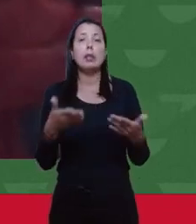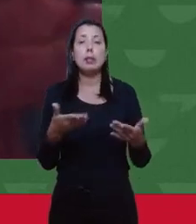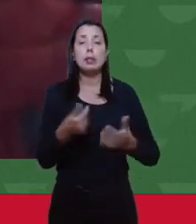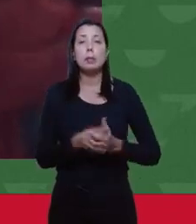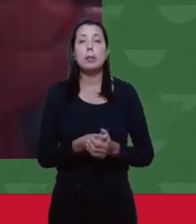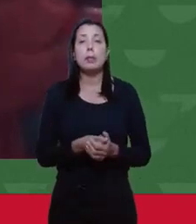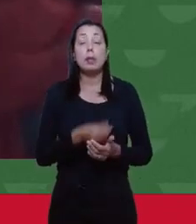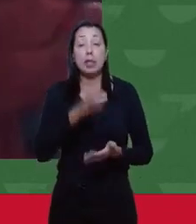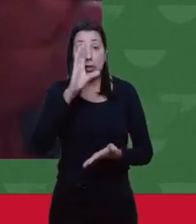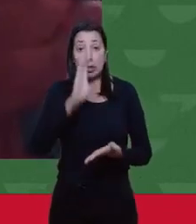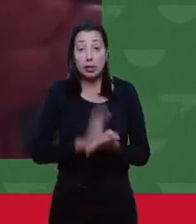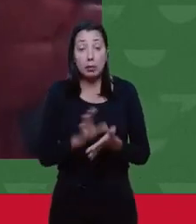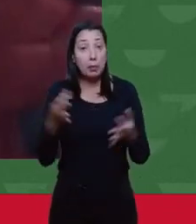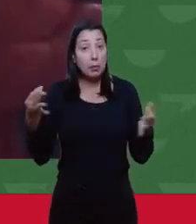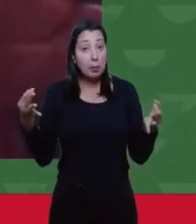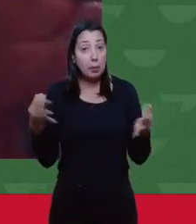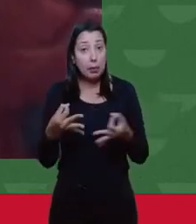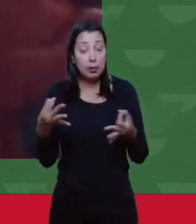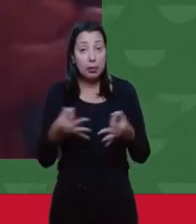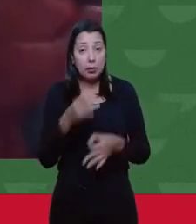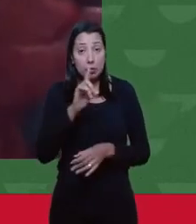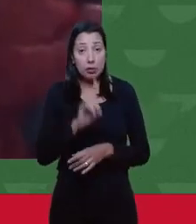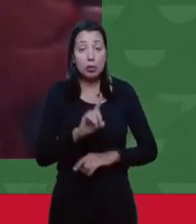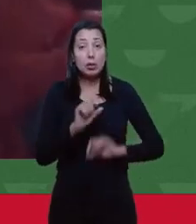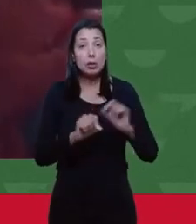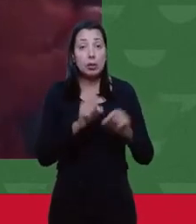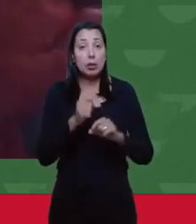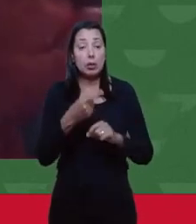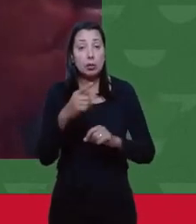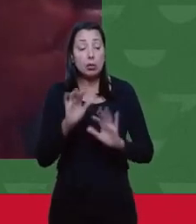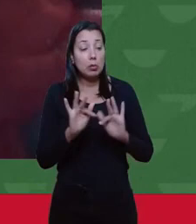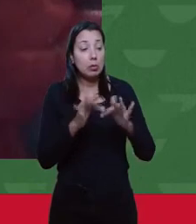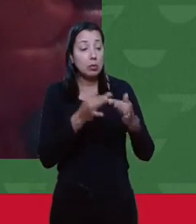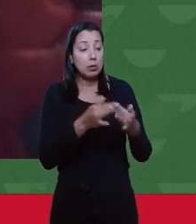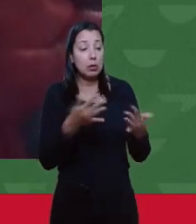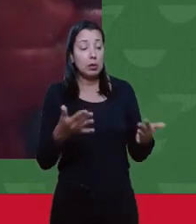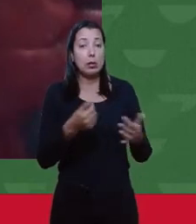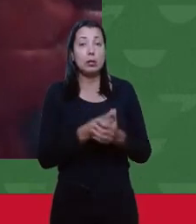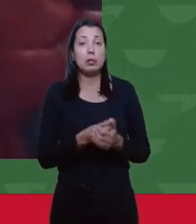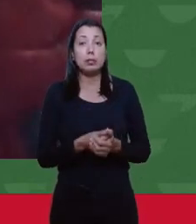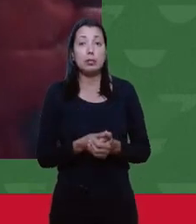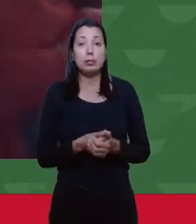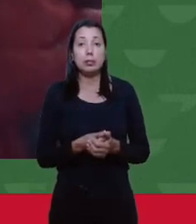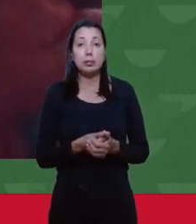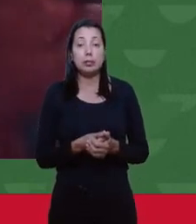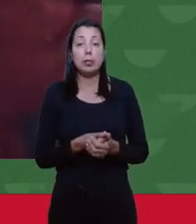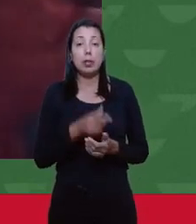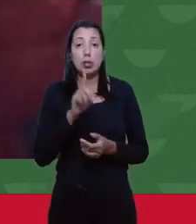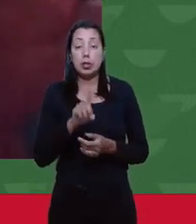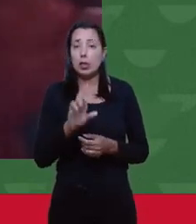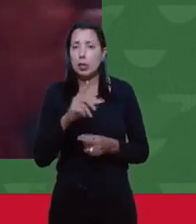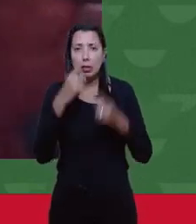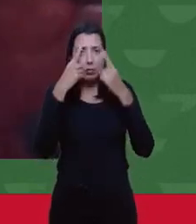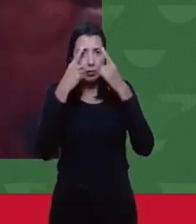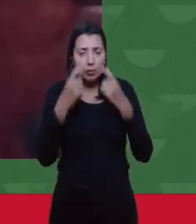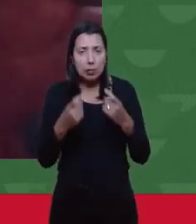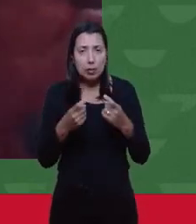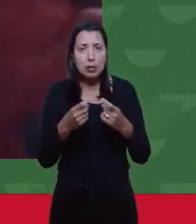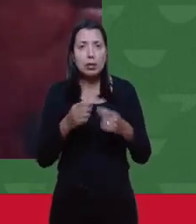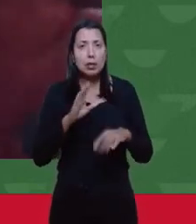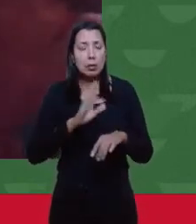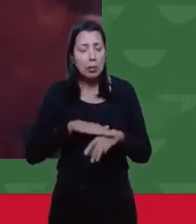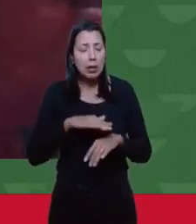de cidadania plena, o direito às suas famílias, o direito à não violência, que é o